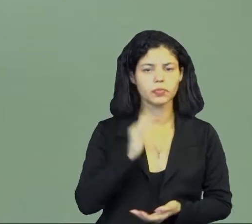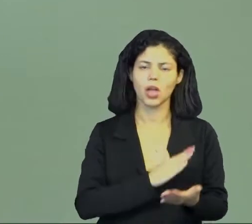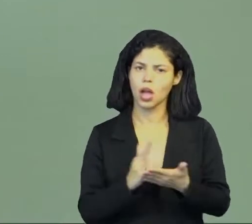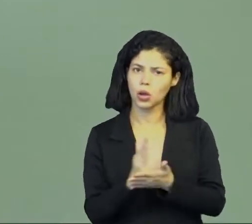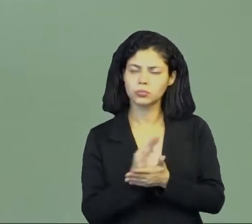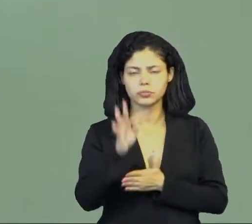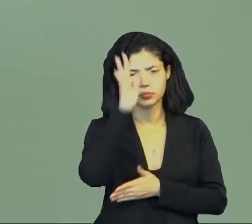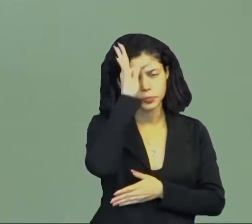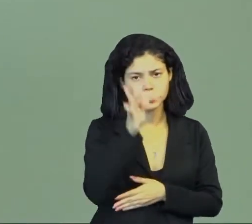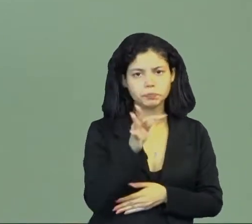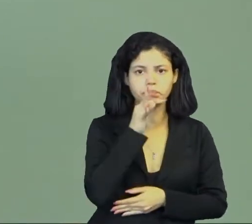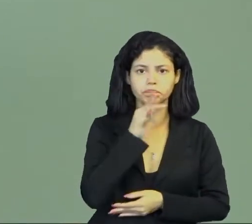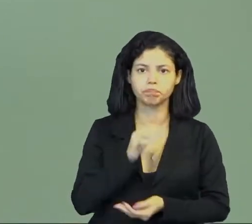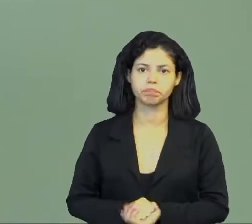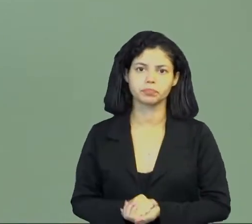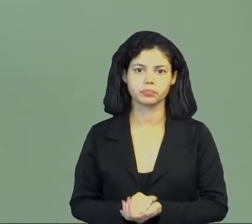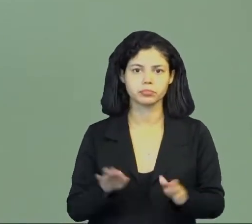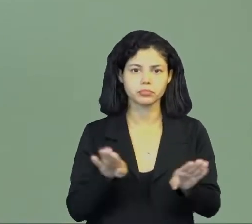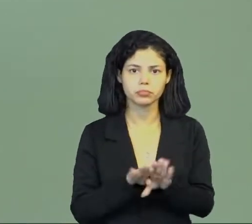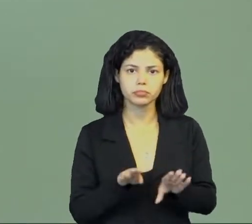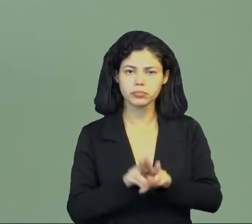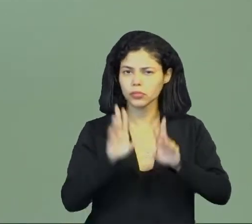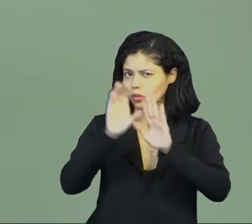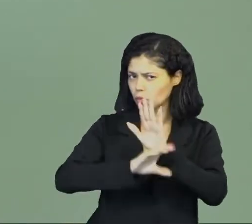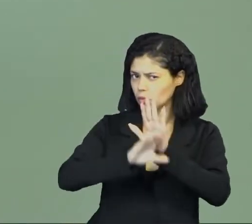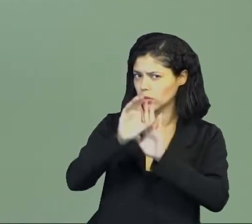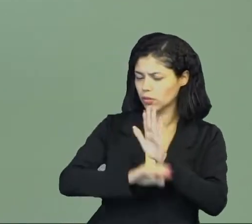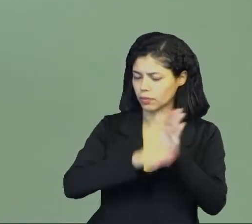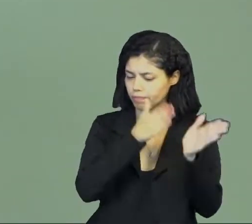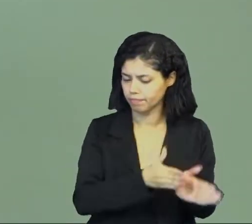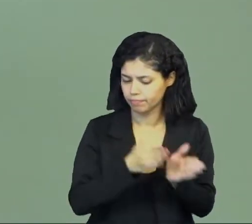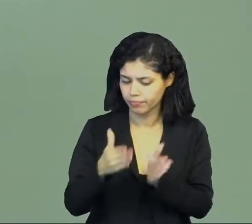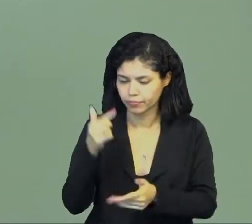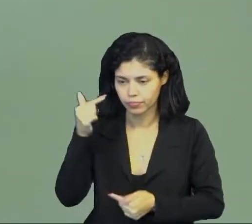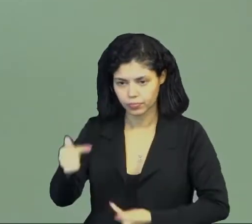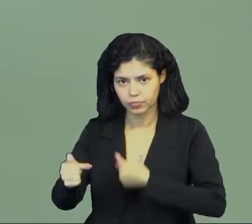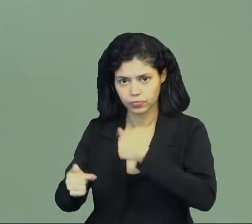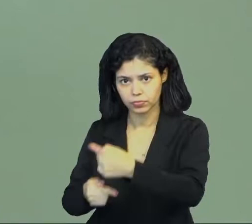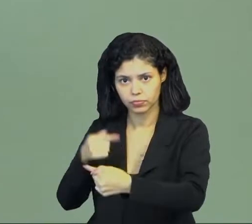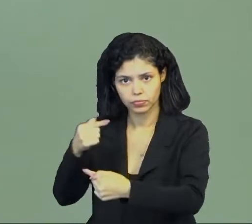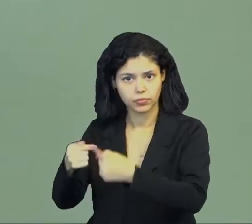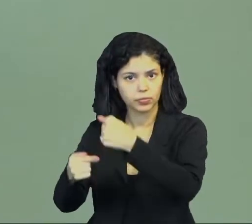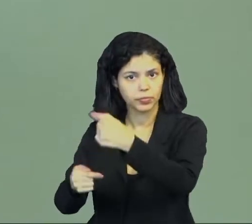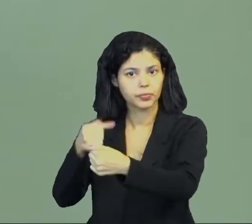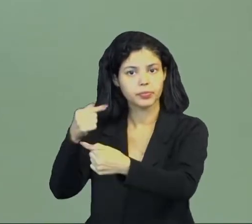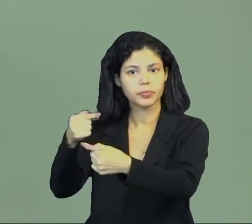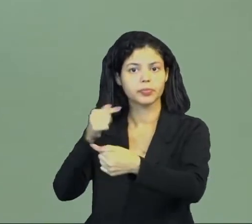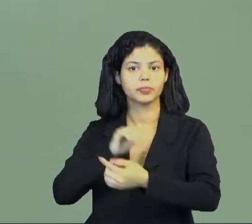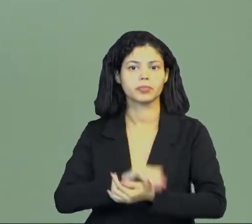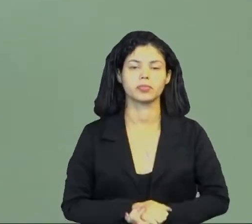algumas tradições, alguns conceitos que são passados